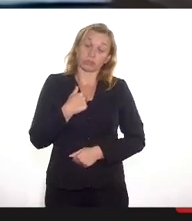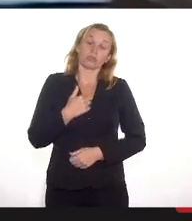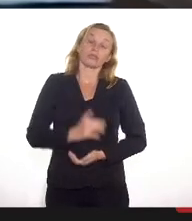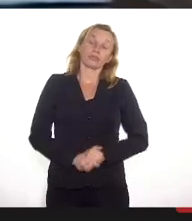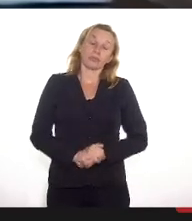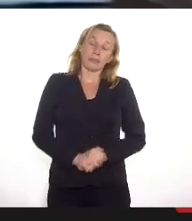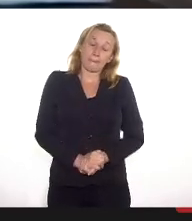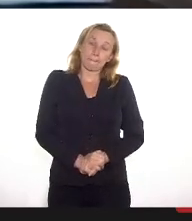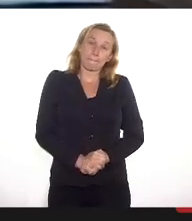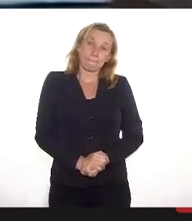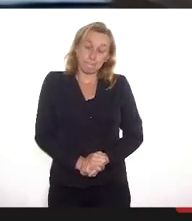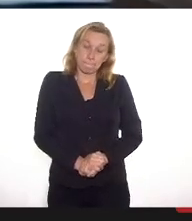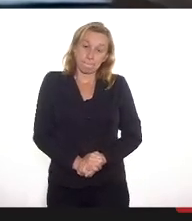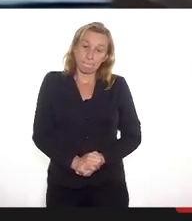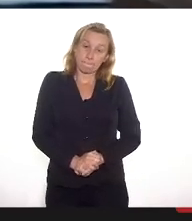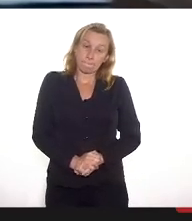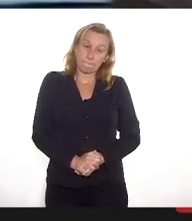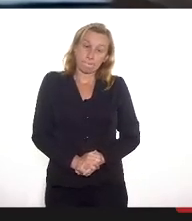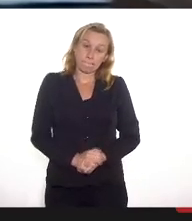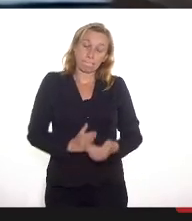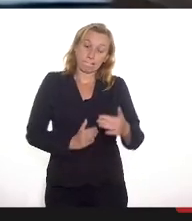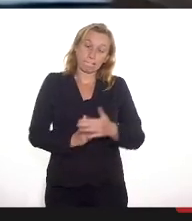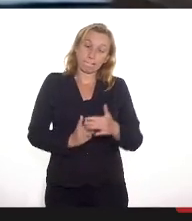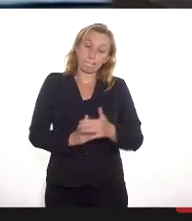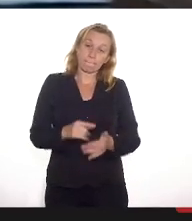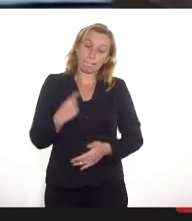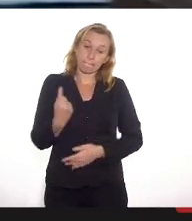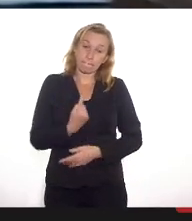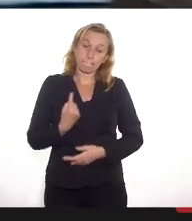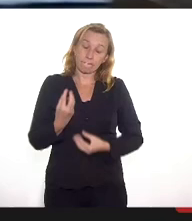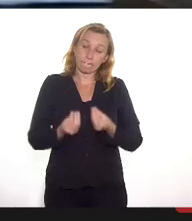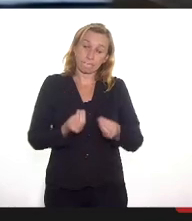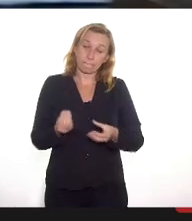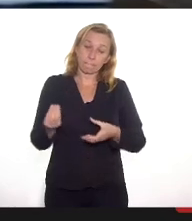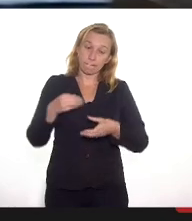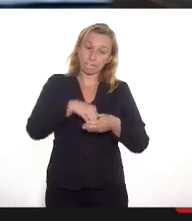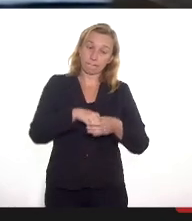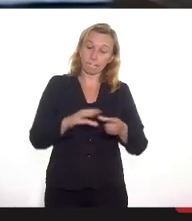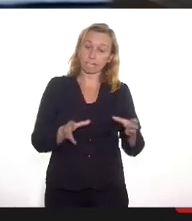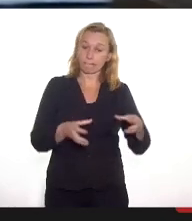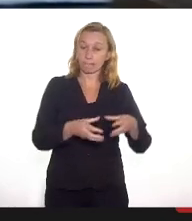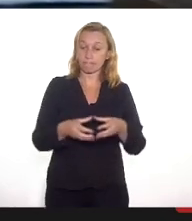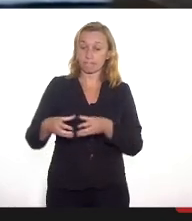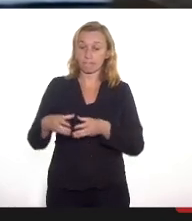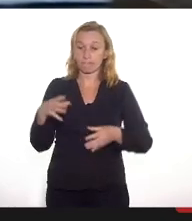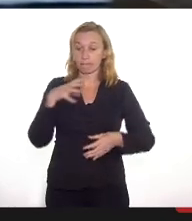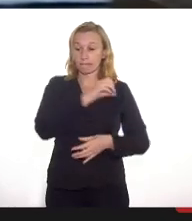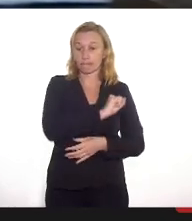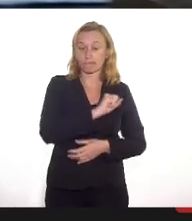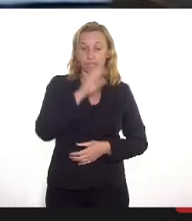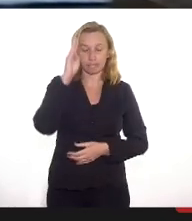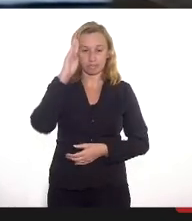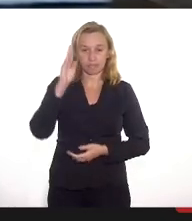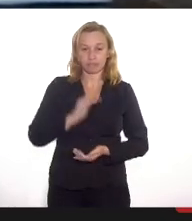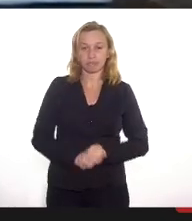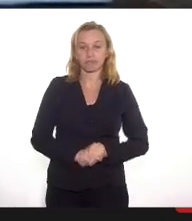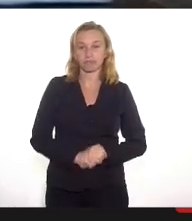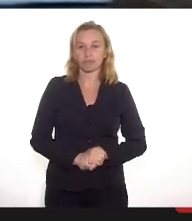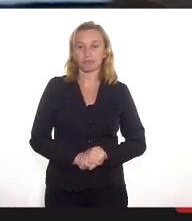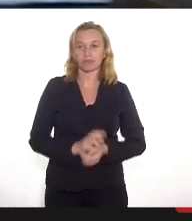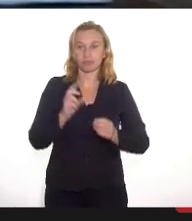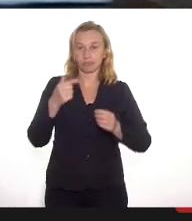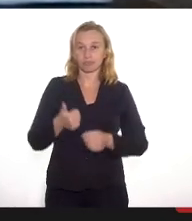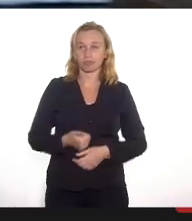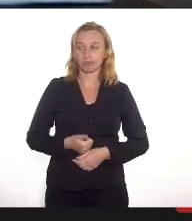vejo o nosso grupo A e parece uma